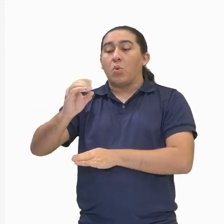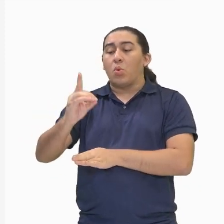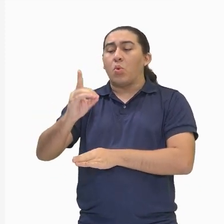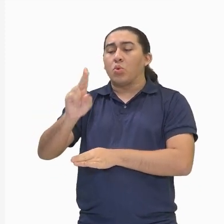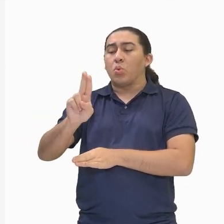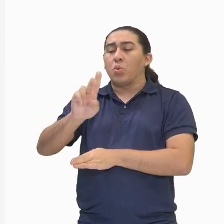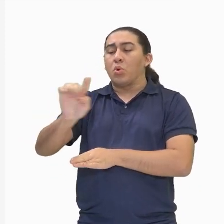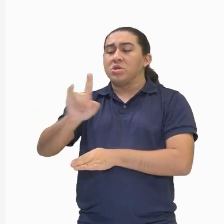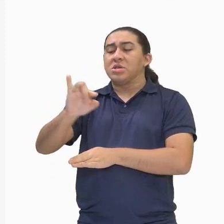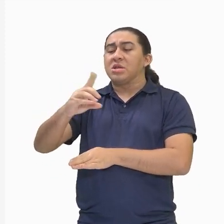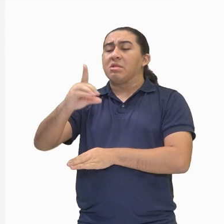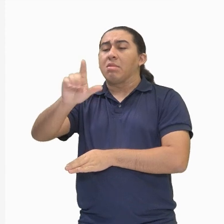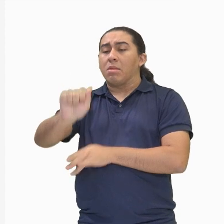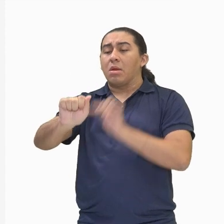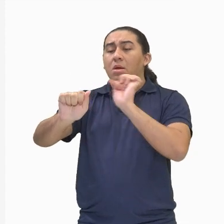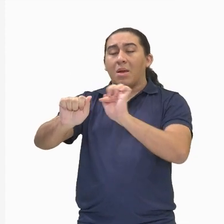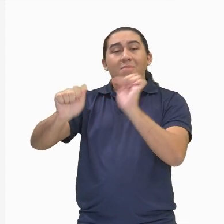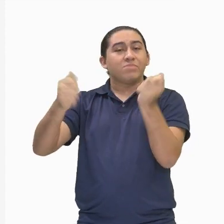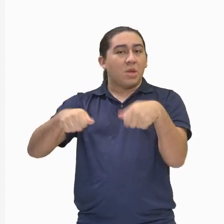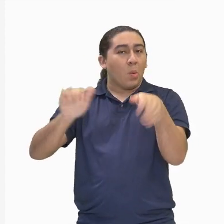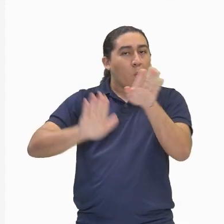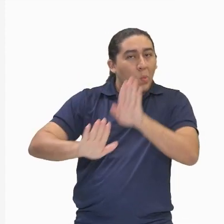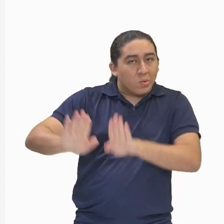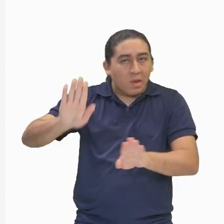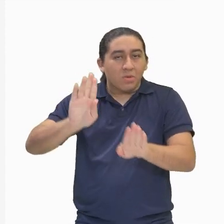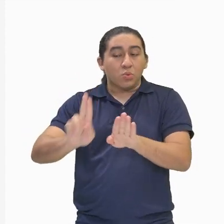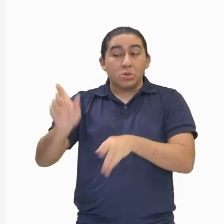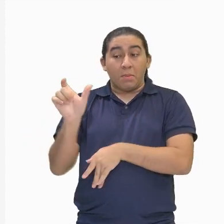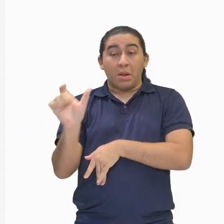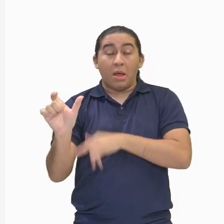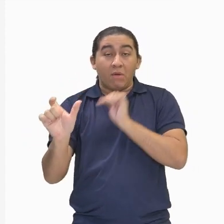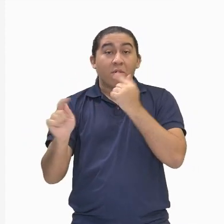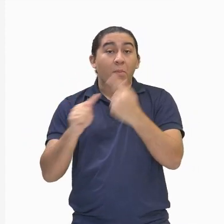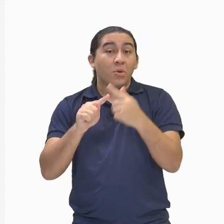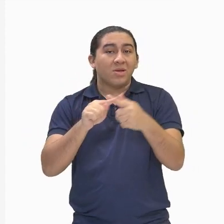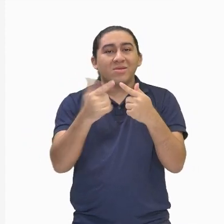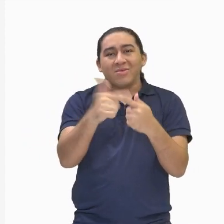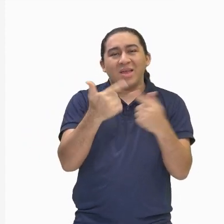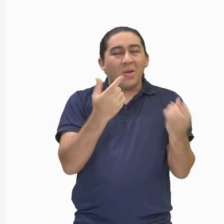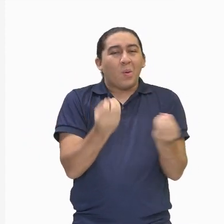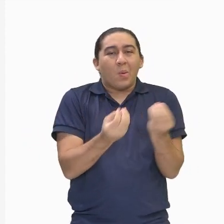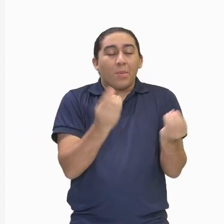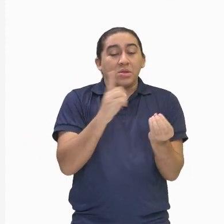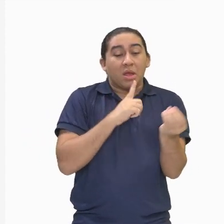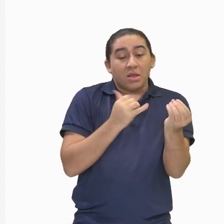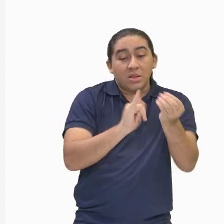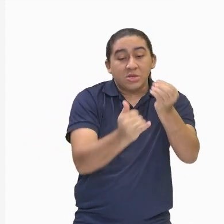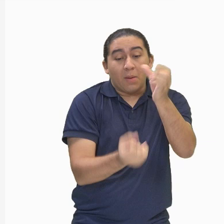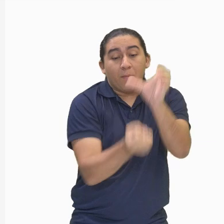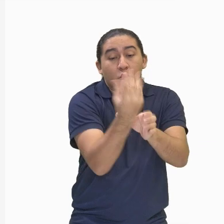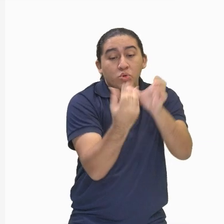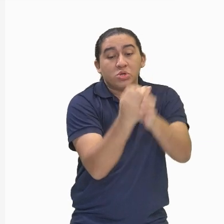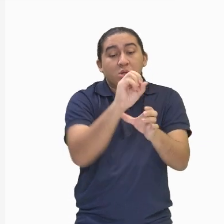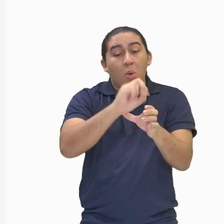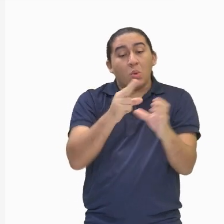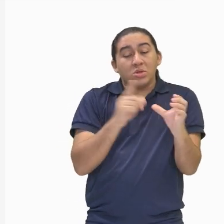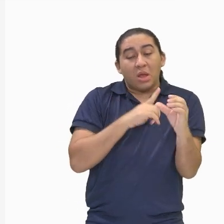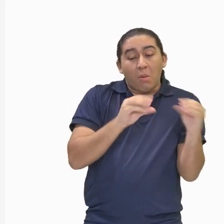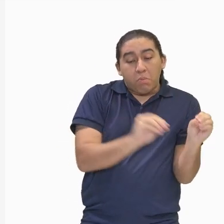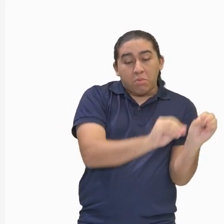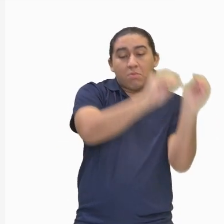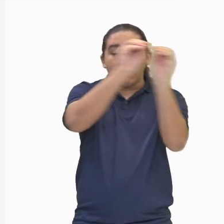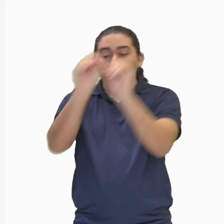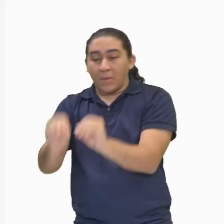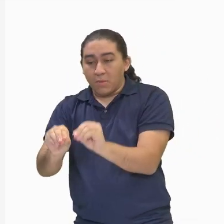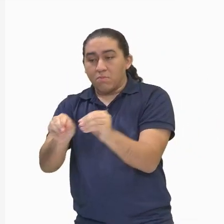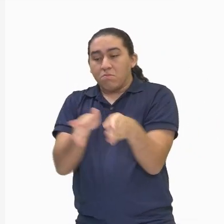da conservação de energia, que diz que a energia não pode ser nem produzida nem destruída. Ela simplesmente é